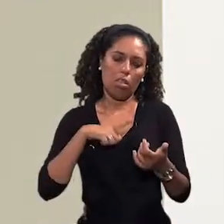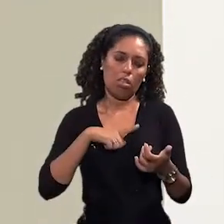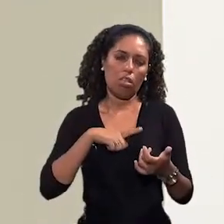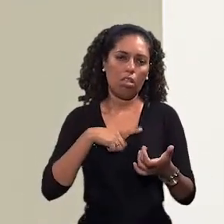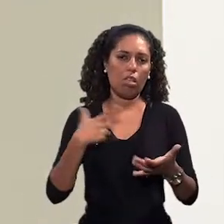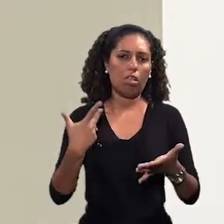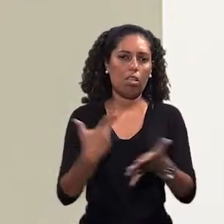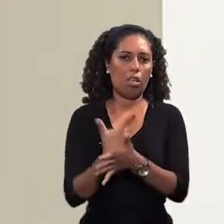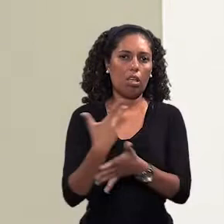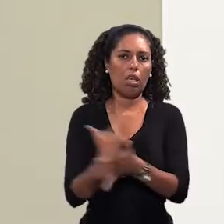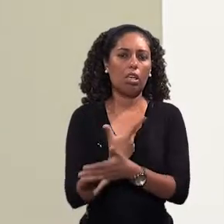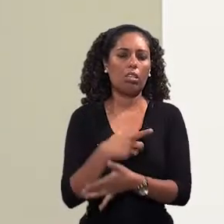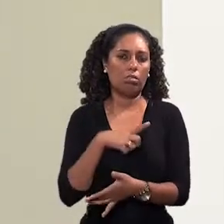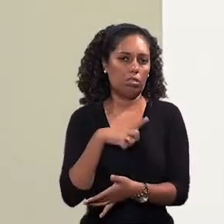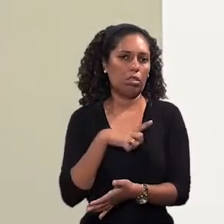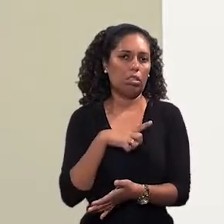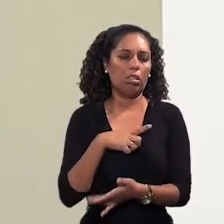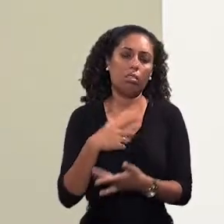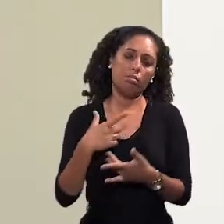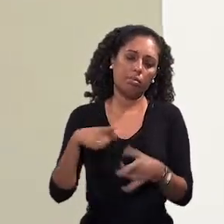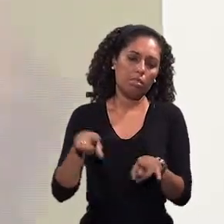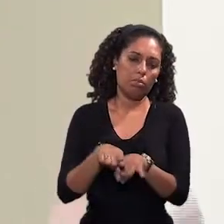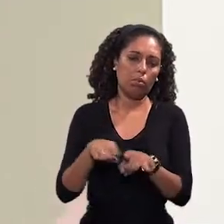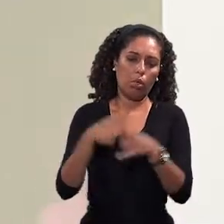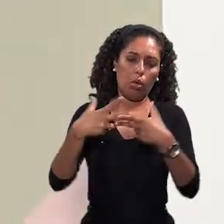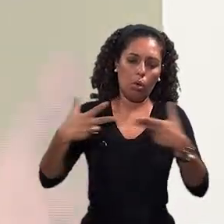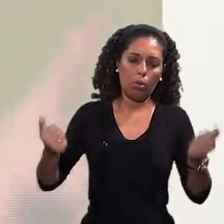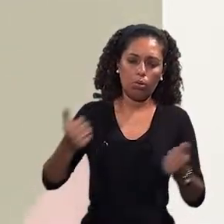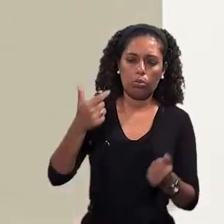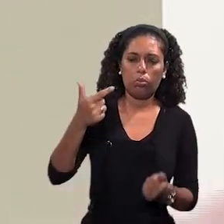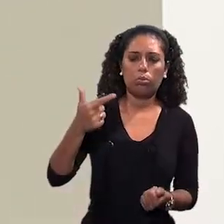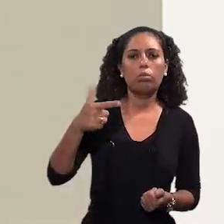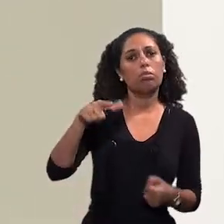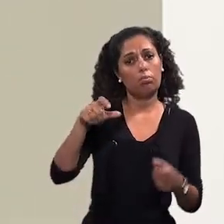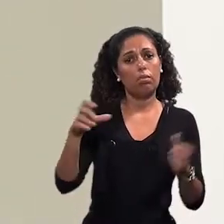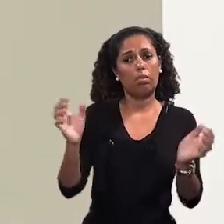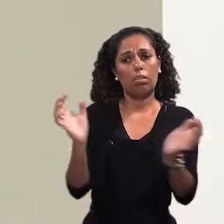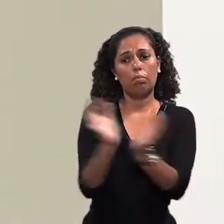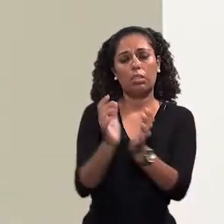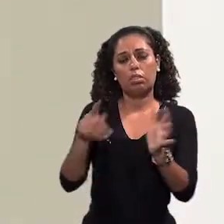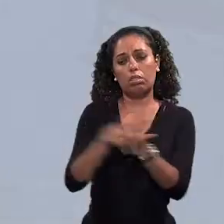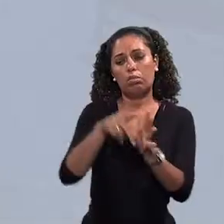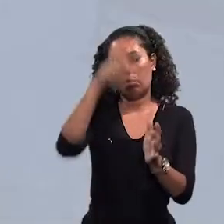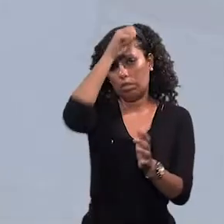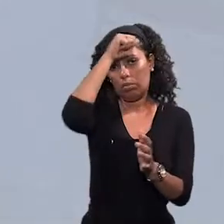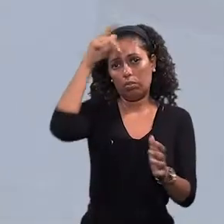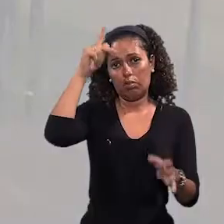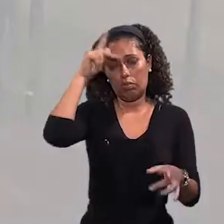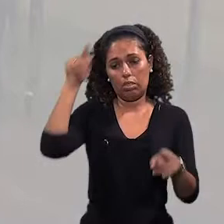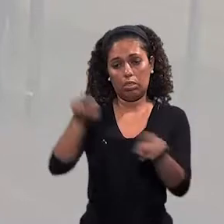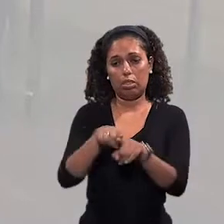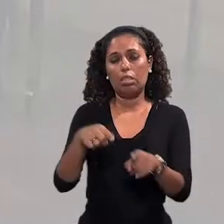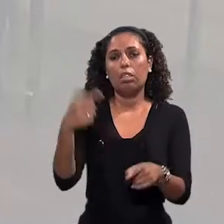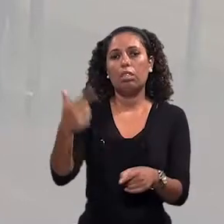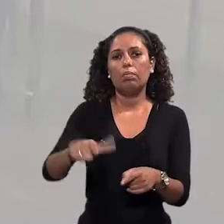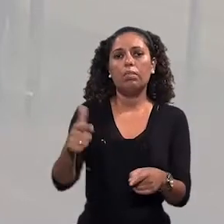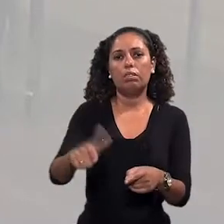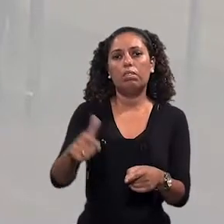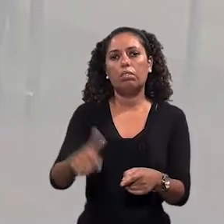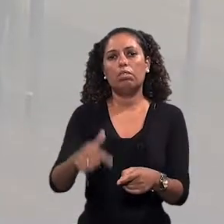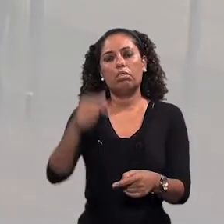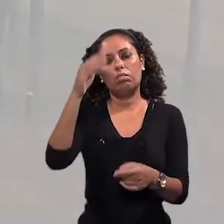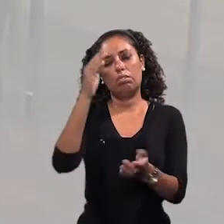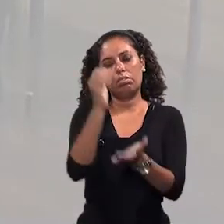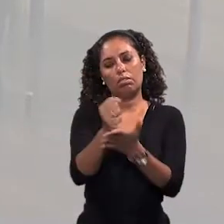claro naquele caso, como tinham erros em várias situações, inclusive no prédio da prefeitura. Perfeitamente. Que também não tem um alvará do Corpo